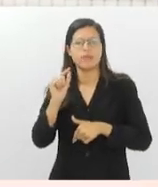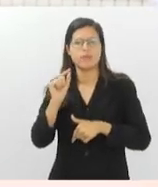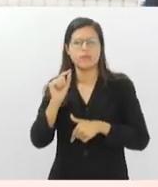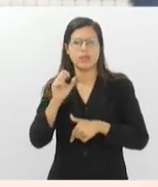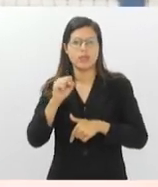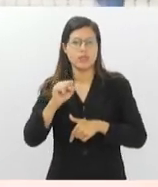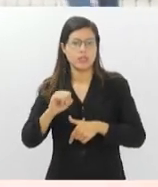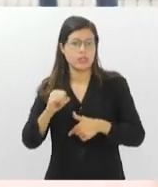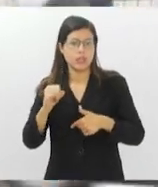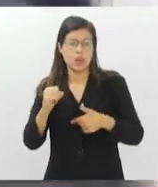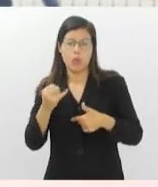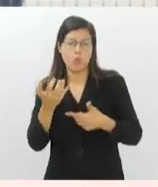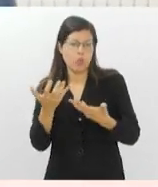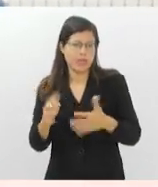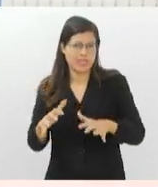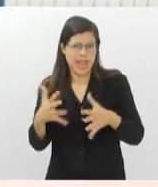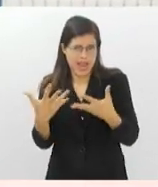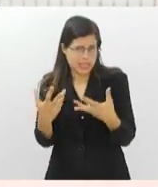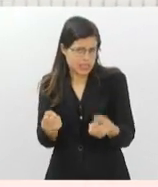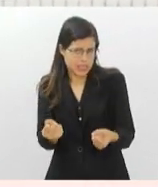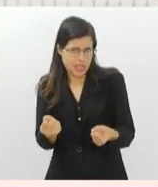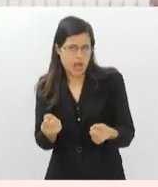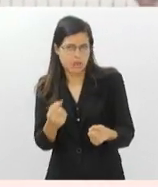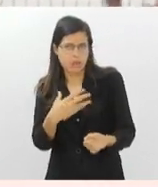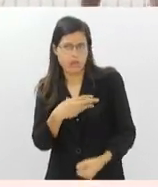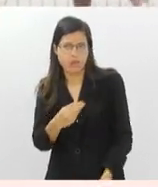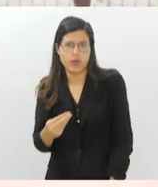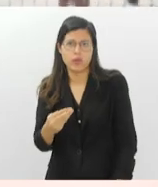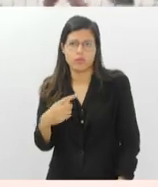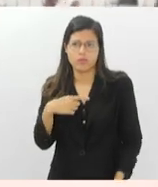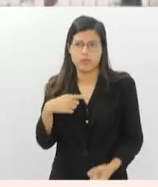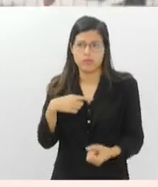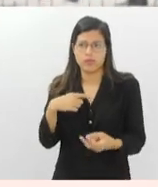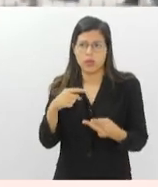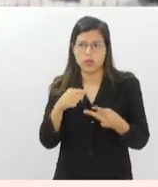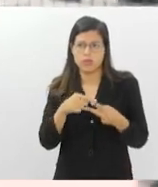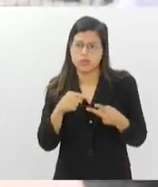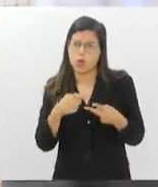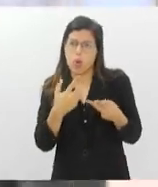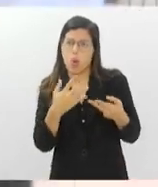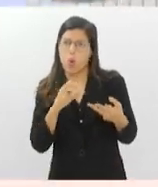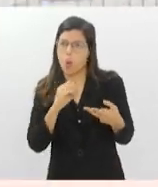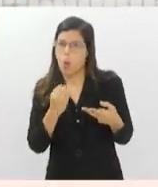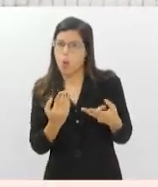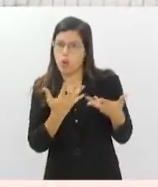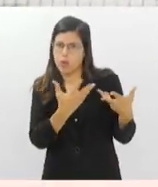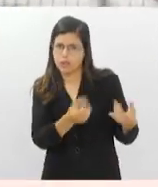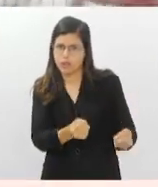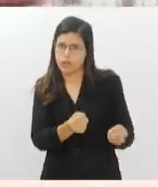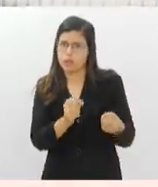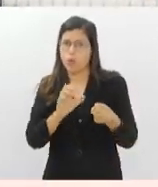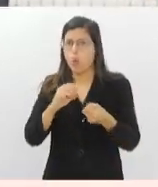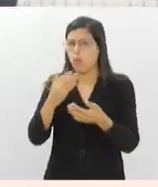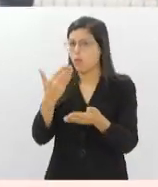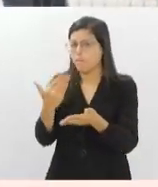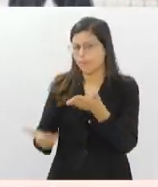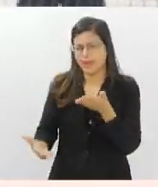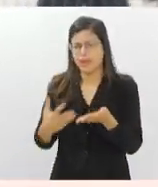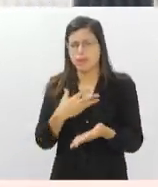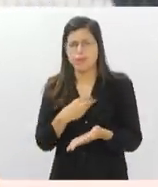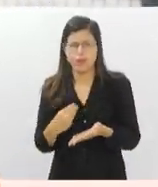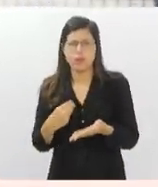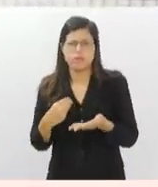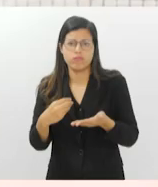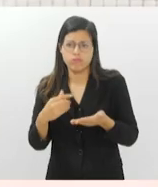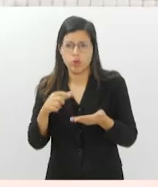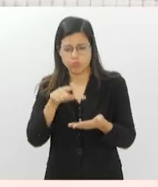não aceitar o meu filho, tem dois caminhos, ou eu aceito ou eu vou perder o meu filho. E eu aceitei. E hoje eles têm